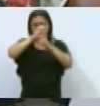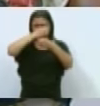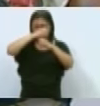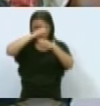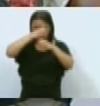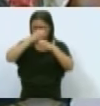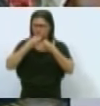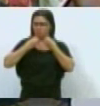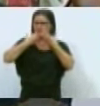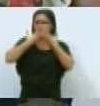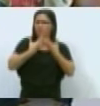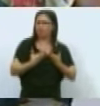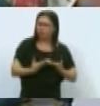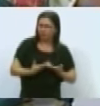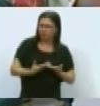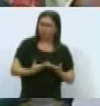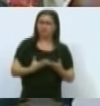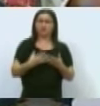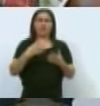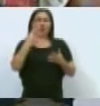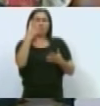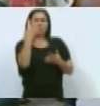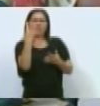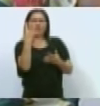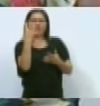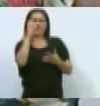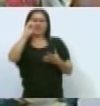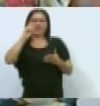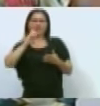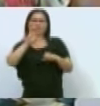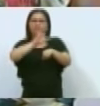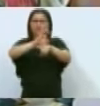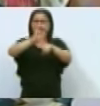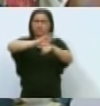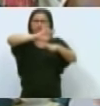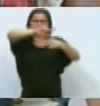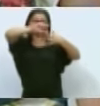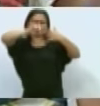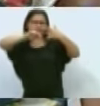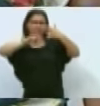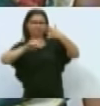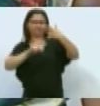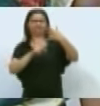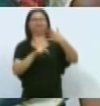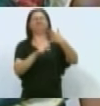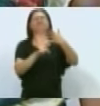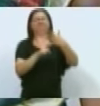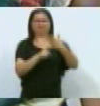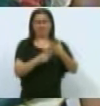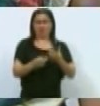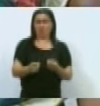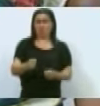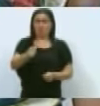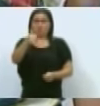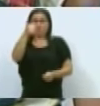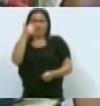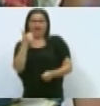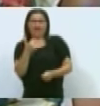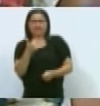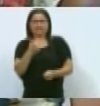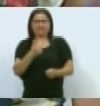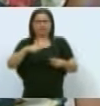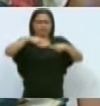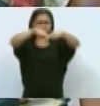muito bem equipados, cerca de 40 opções de cursos em diferentes áreas do conhecimento, aproximadamente 36 mil